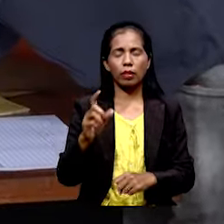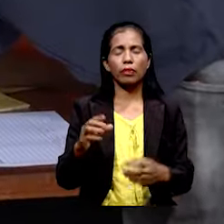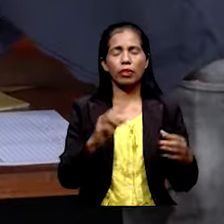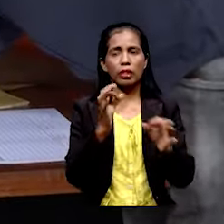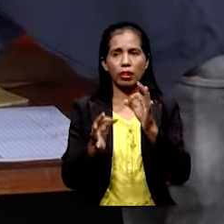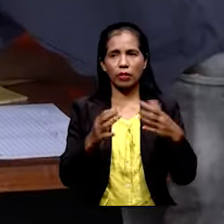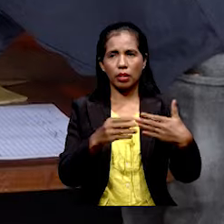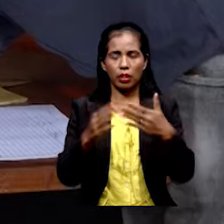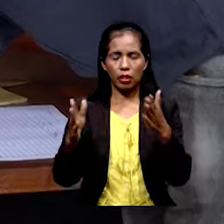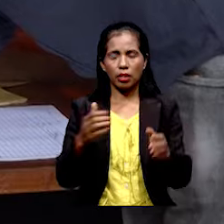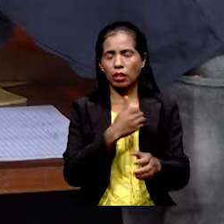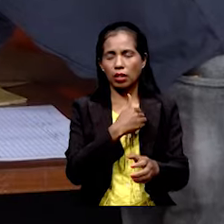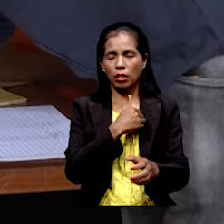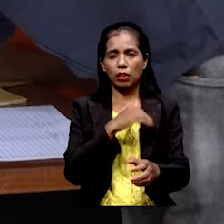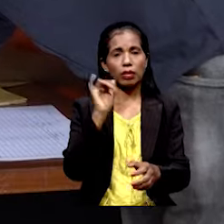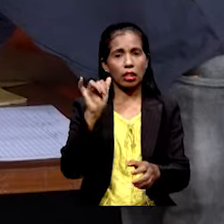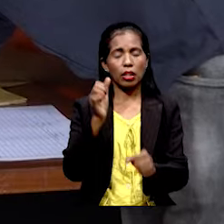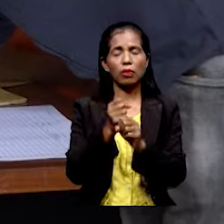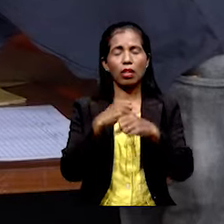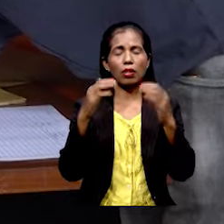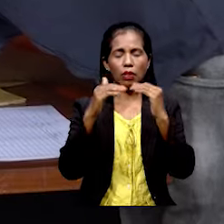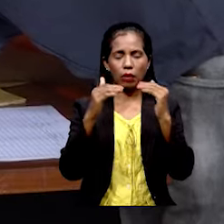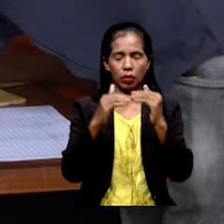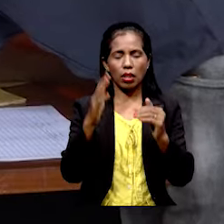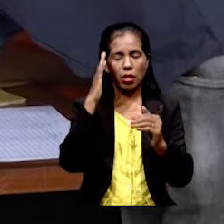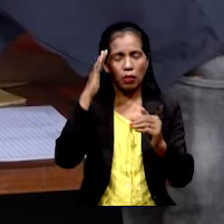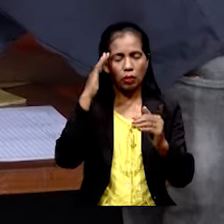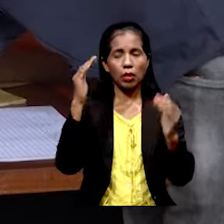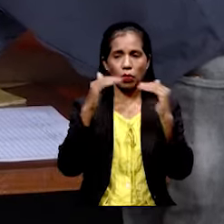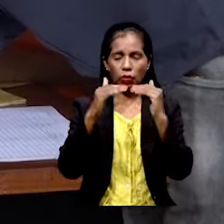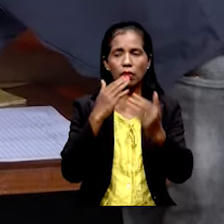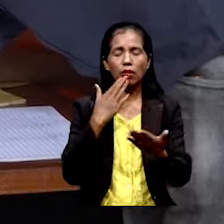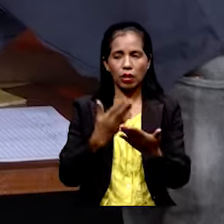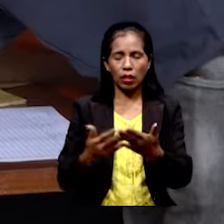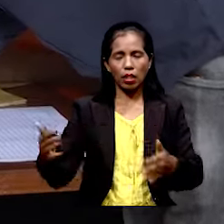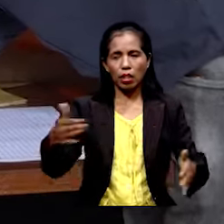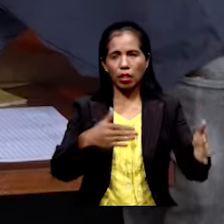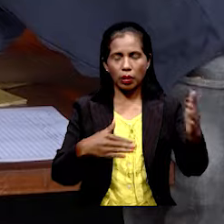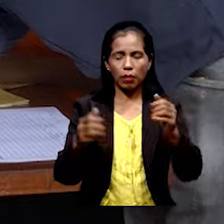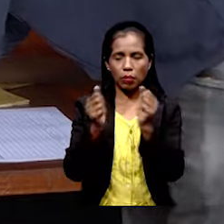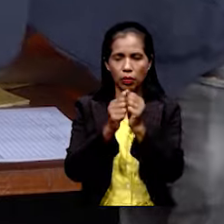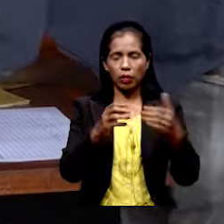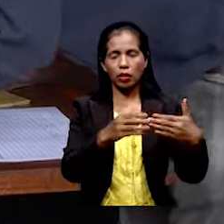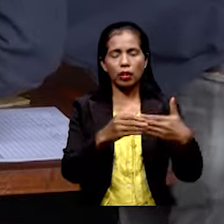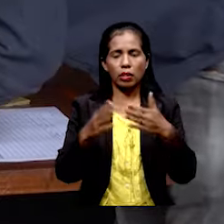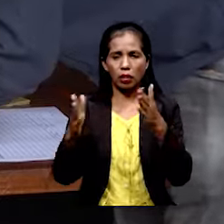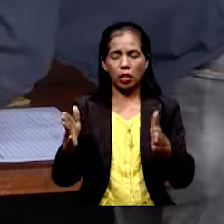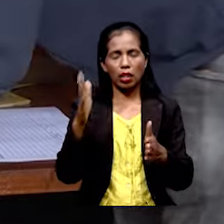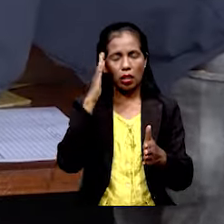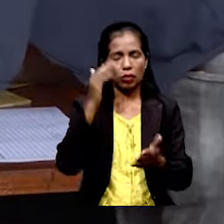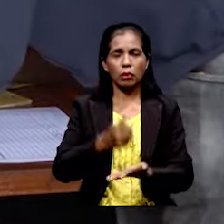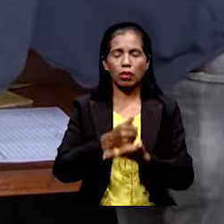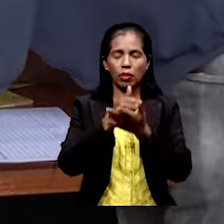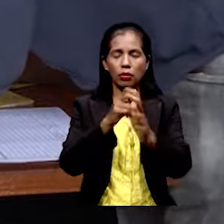o diálogo, mas bem, iniciativa para diálogo ne diak, a tu bele halibur fale líder Sira ba interesse Estado no